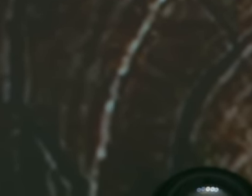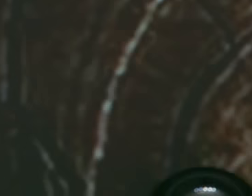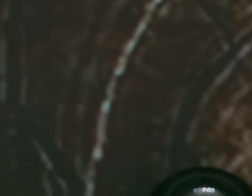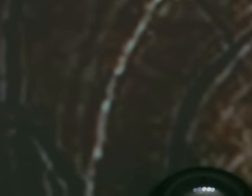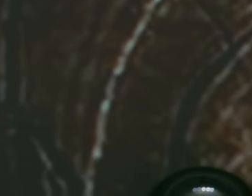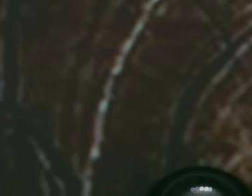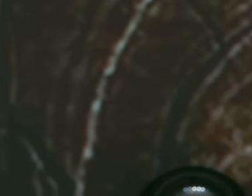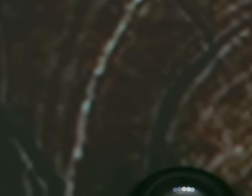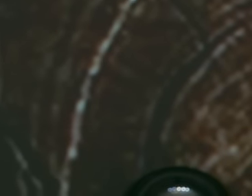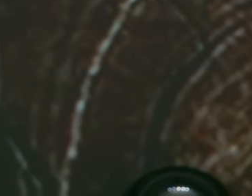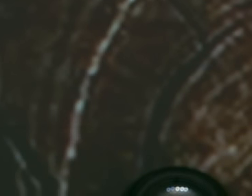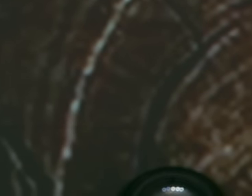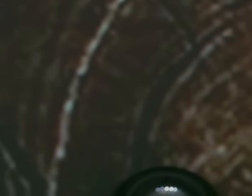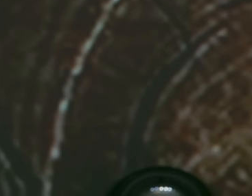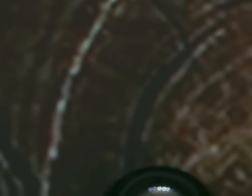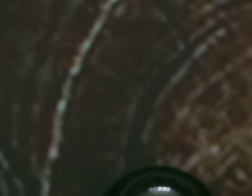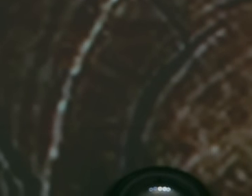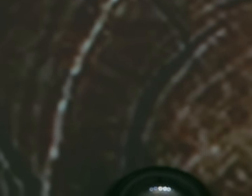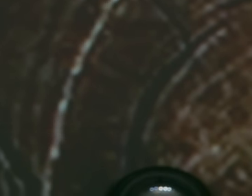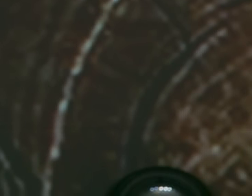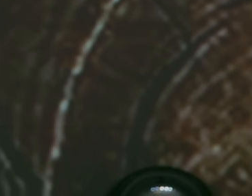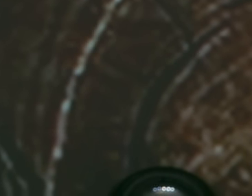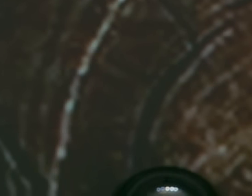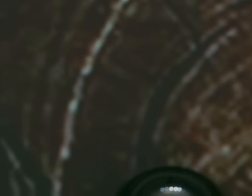somos. A Bíblia não é um livro